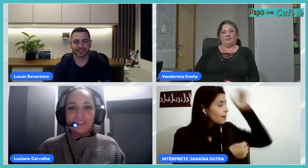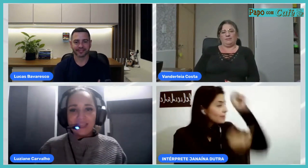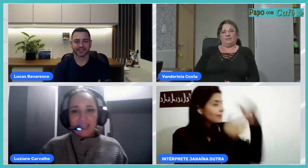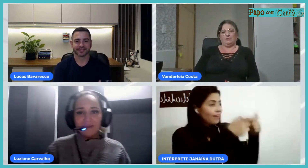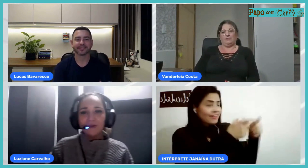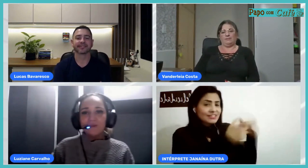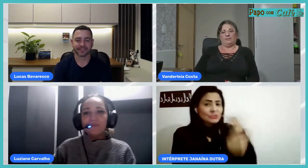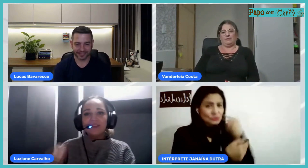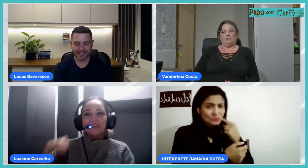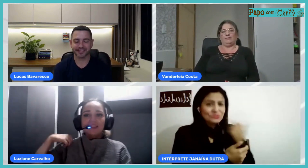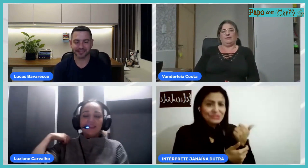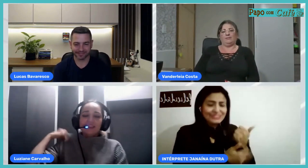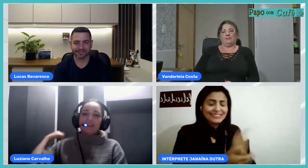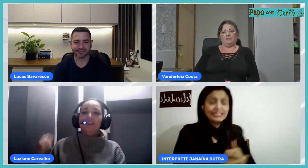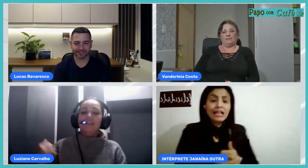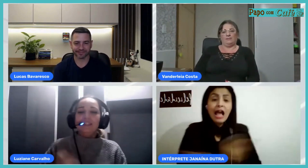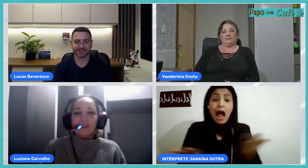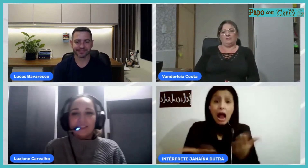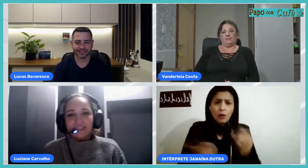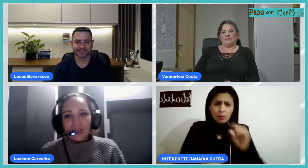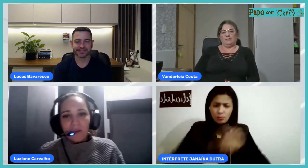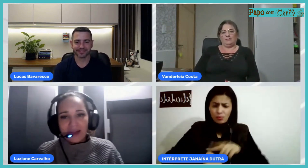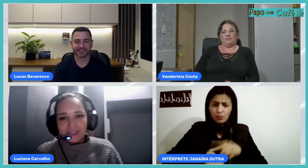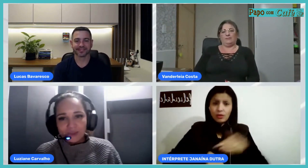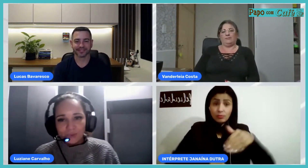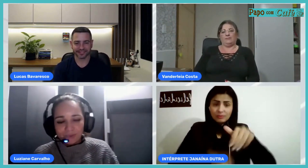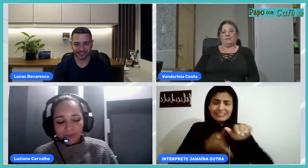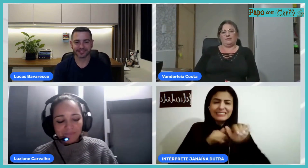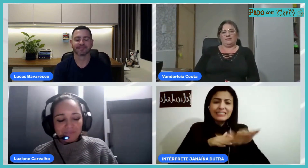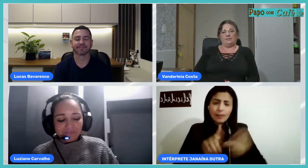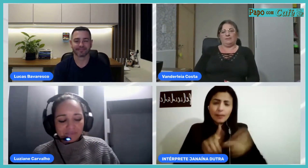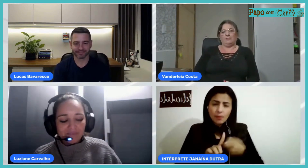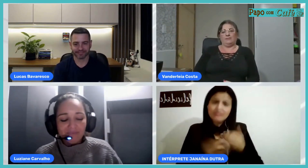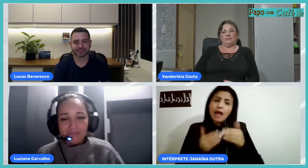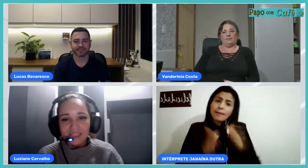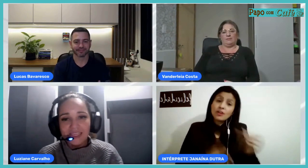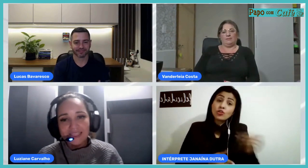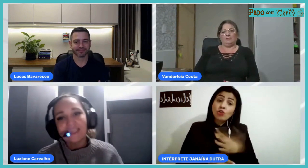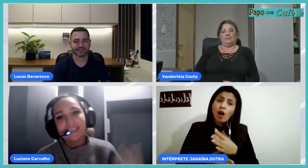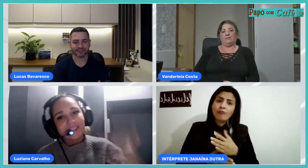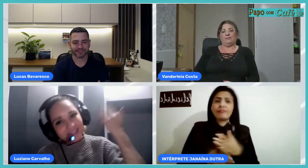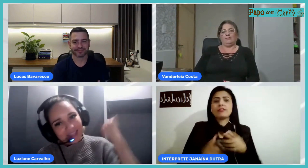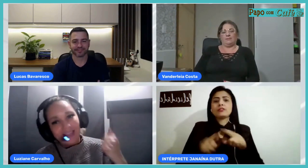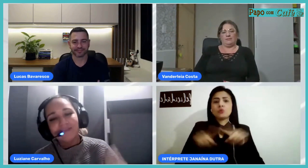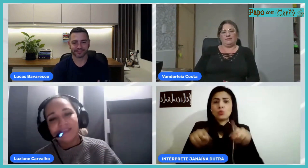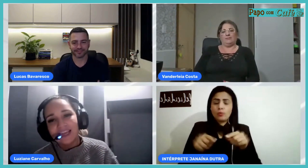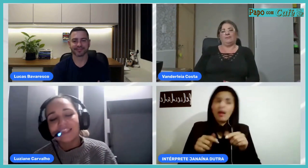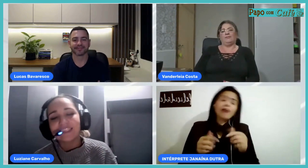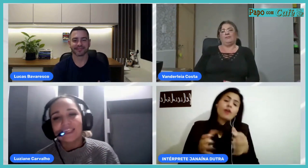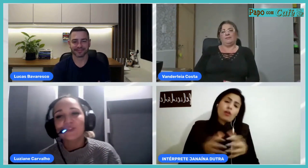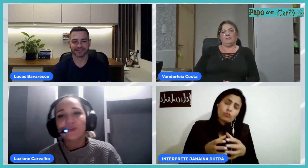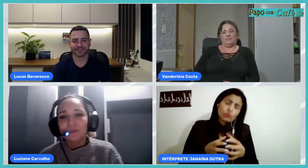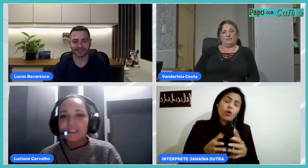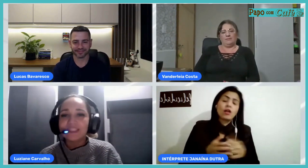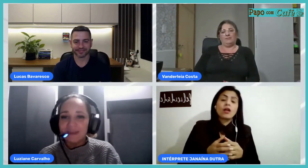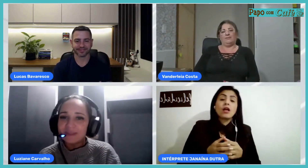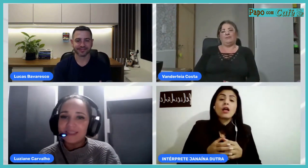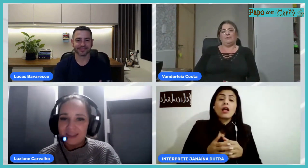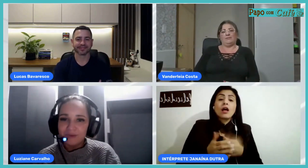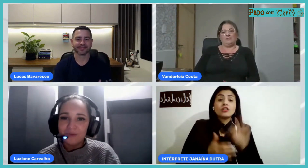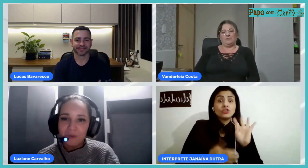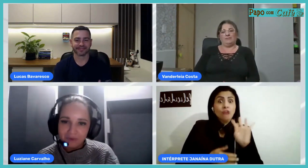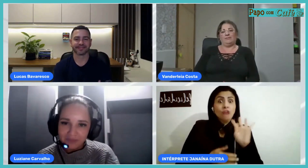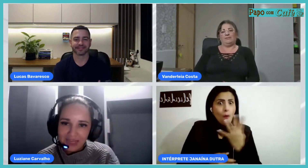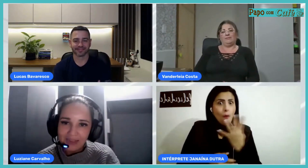agora para setembro. Então, essa vai ser a 4ª turma. E aí, das que teve, né, as 3 turmas